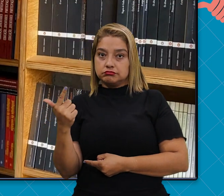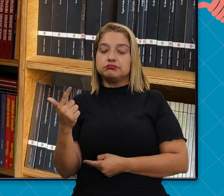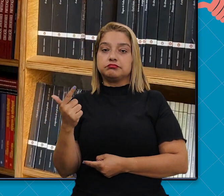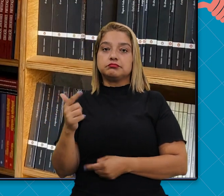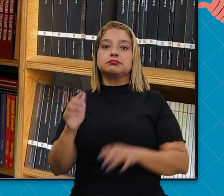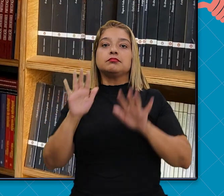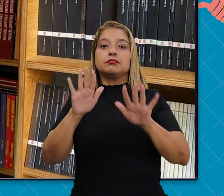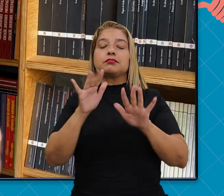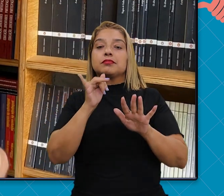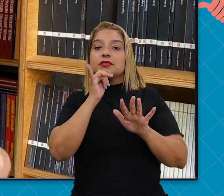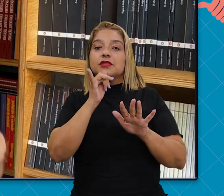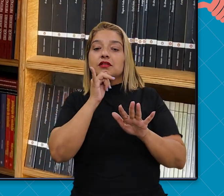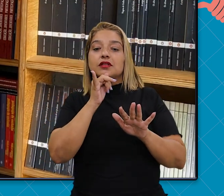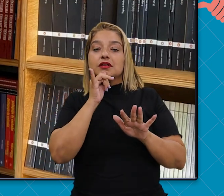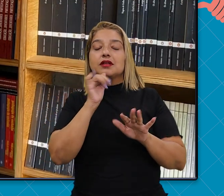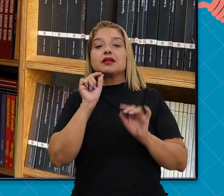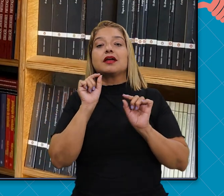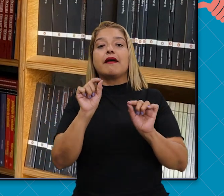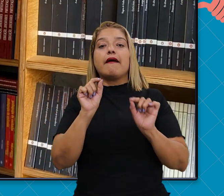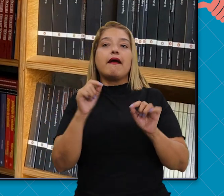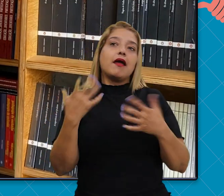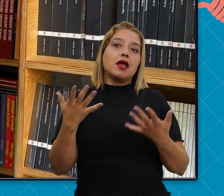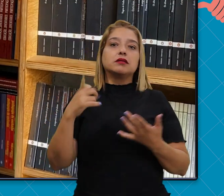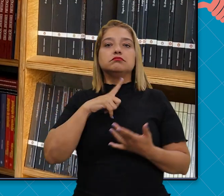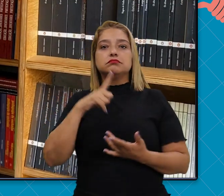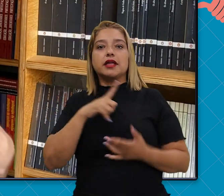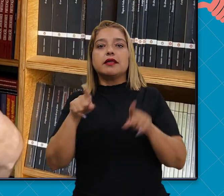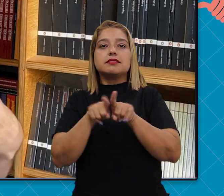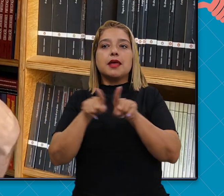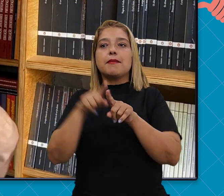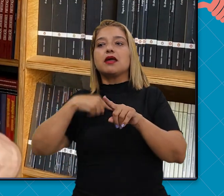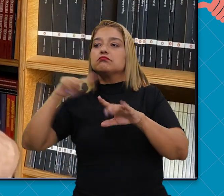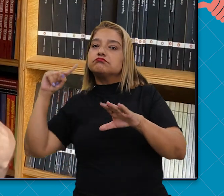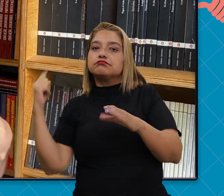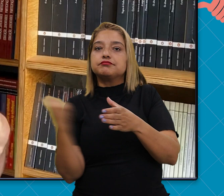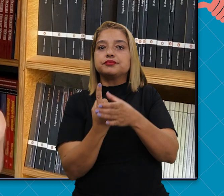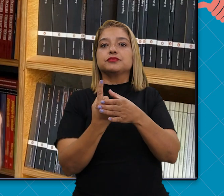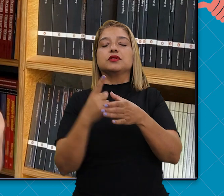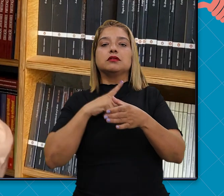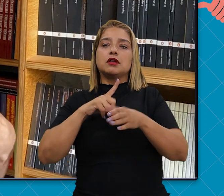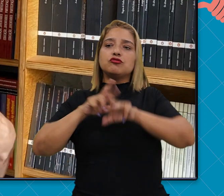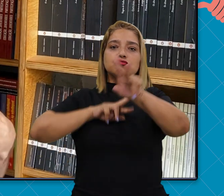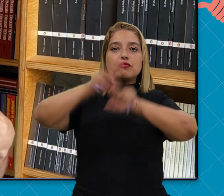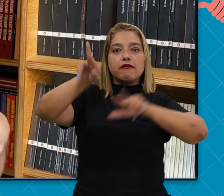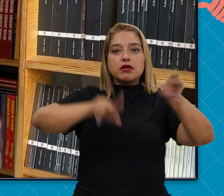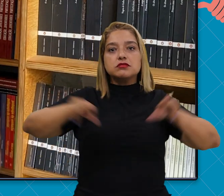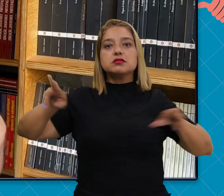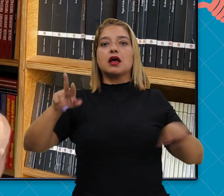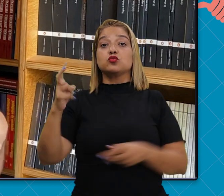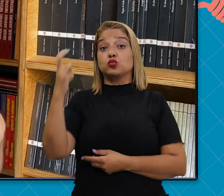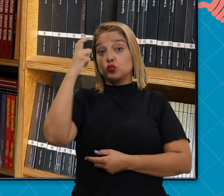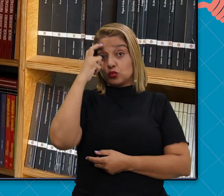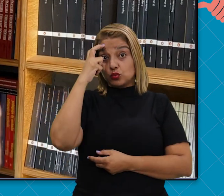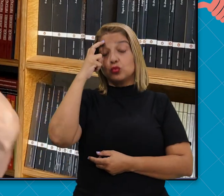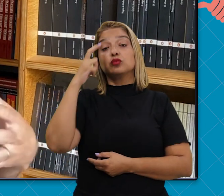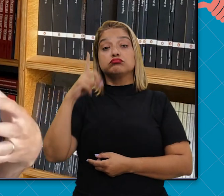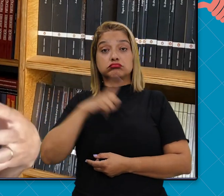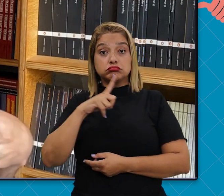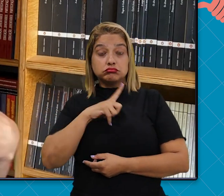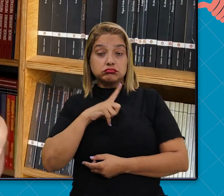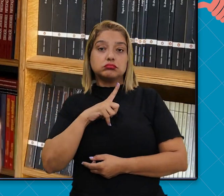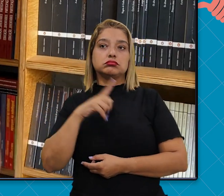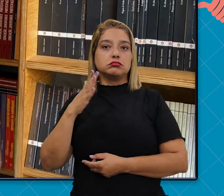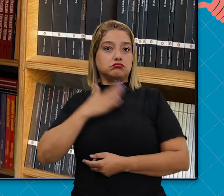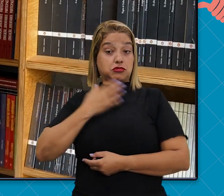nos faz também sentirmos pertencentes, que marcam a diversidade cultural na qual se